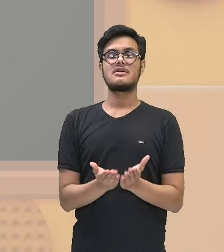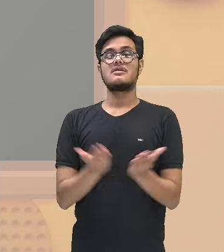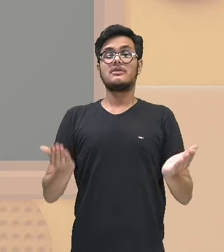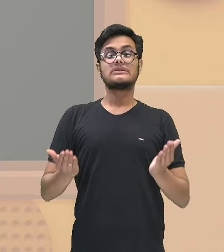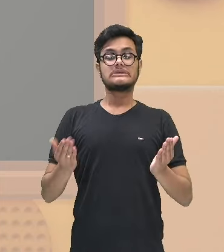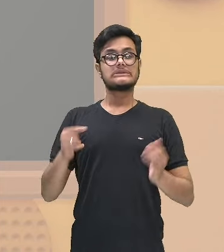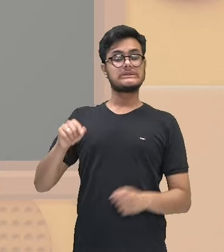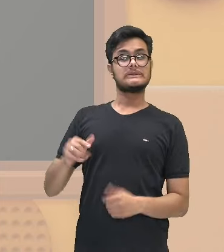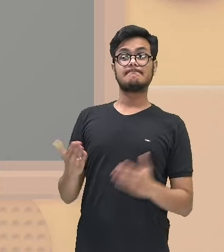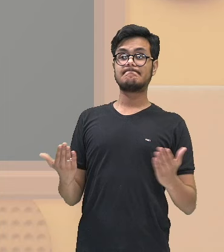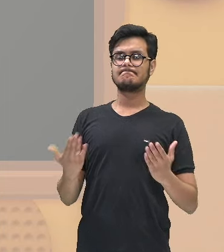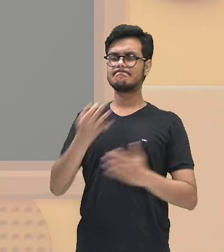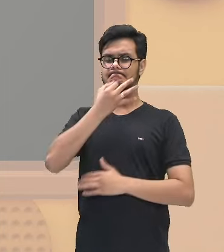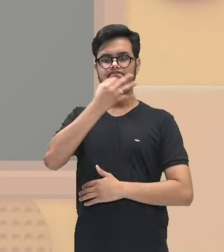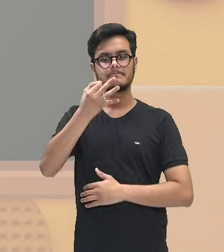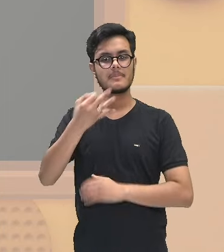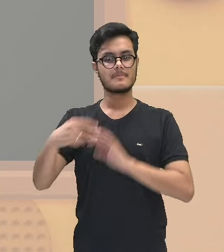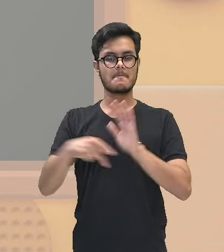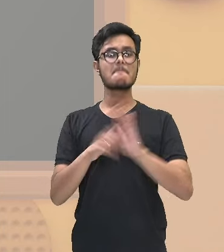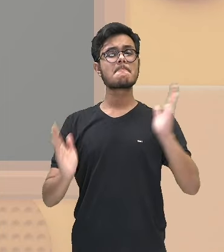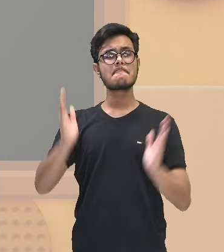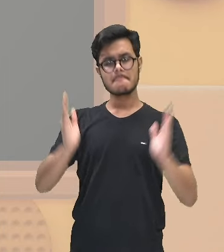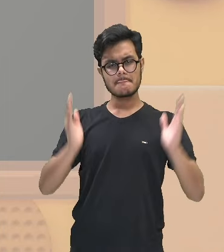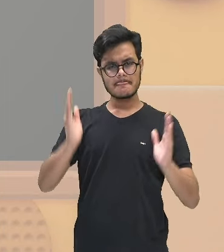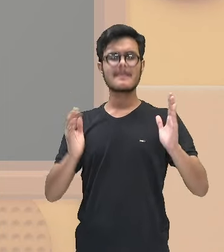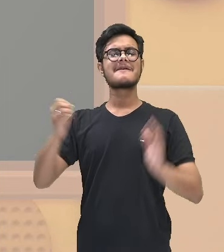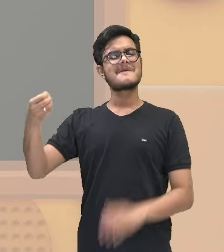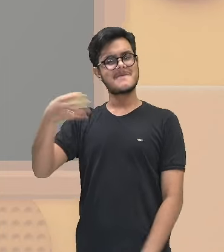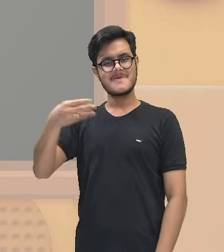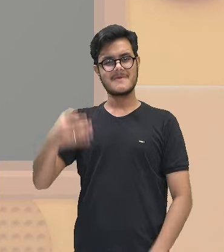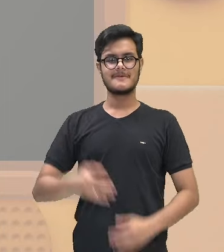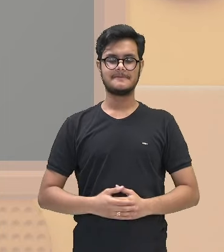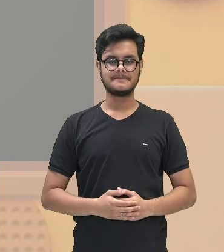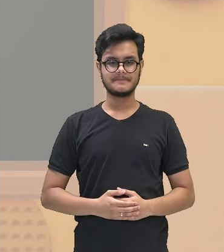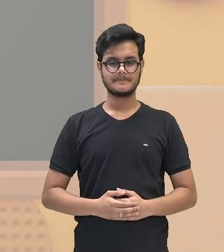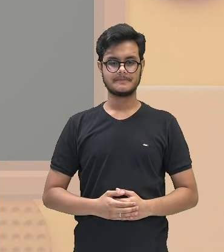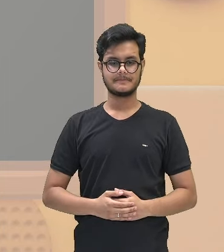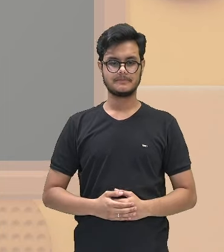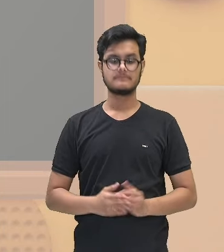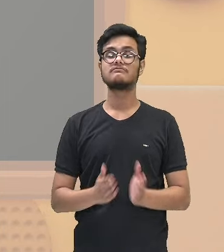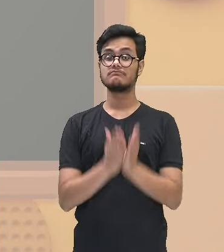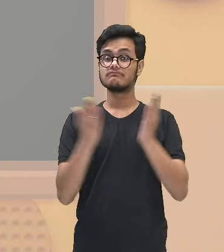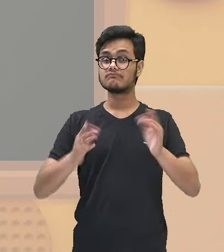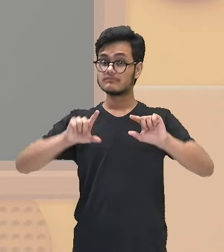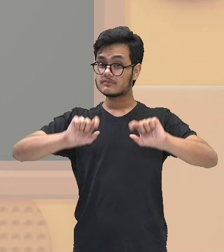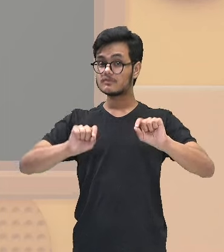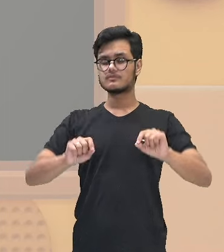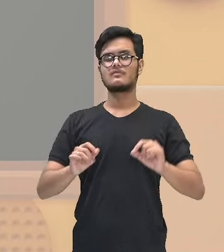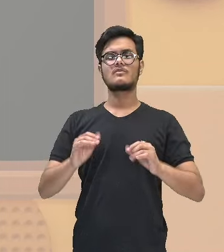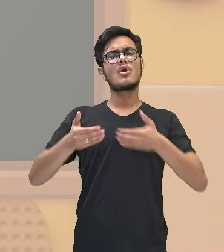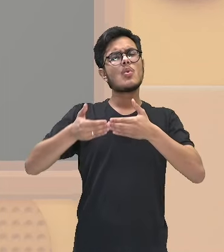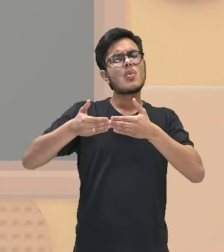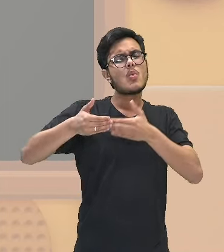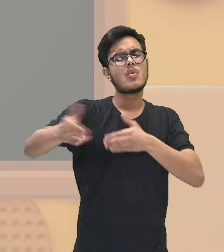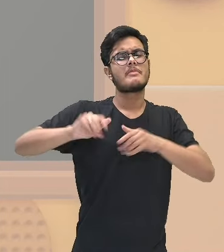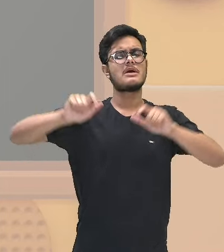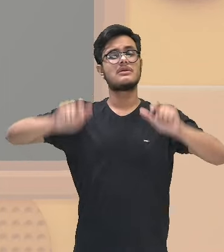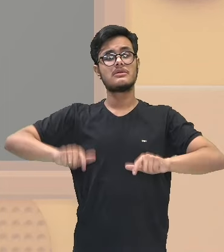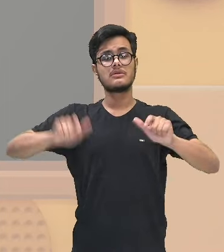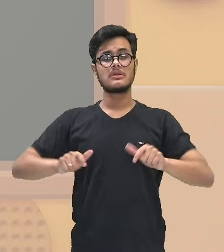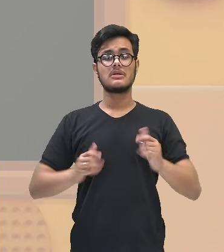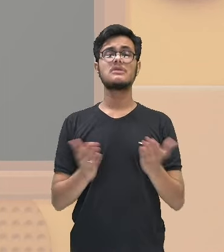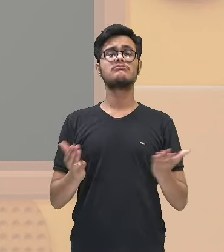dos questionamentos, né, principais aí do Renascimento. Vamos observar que o berço do Renascimento vai ocorrer nas